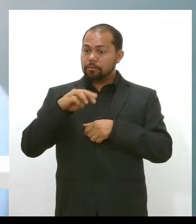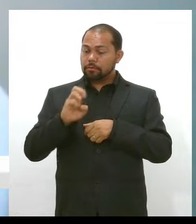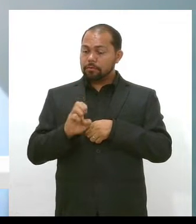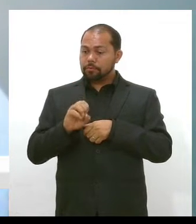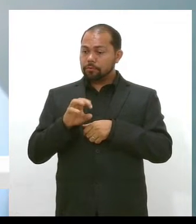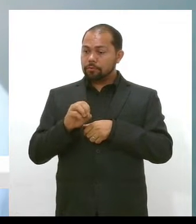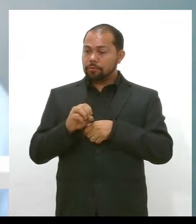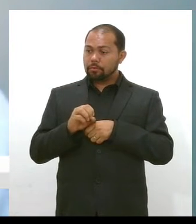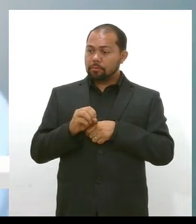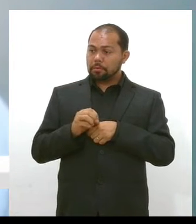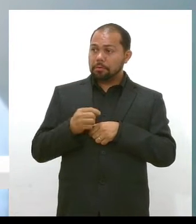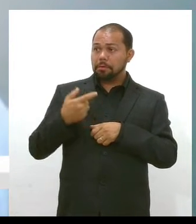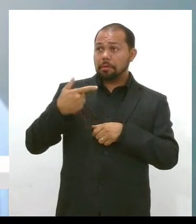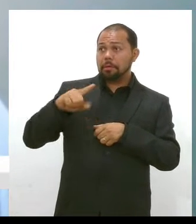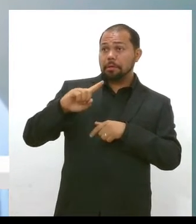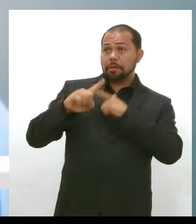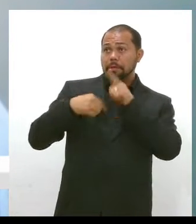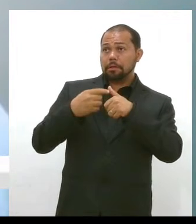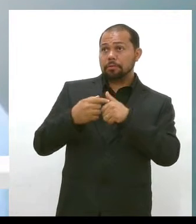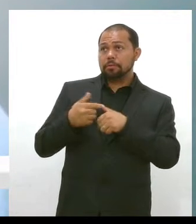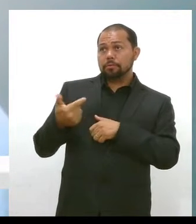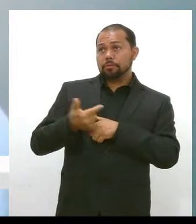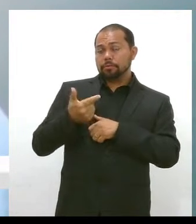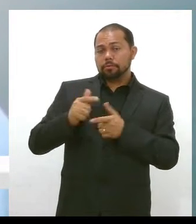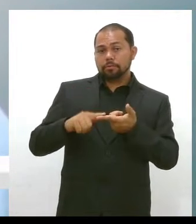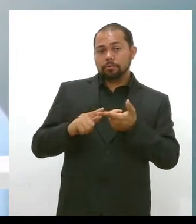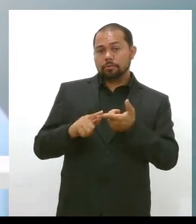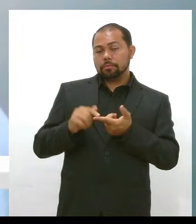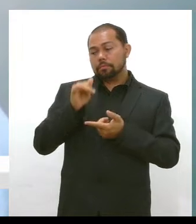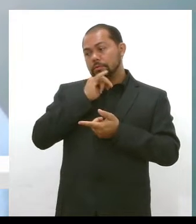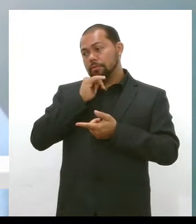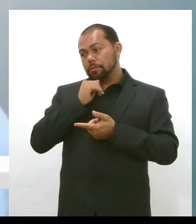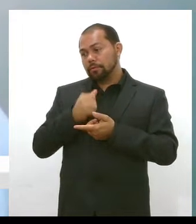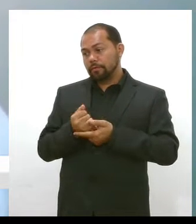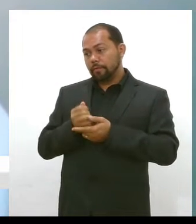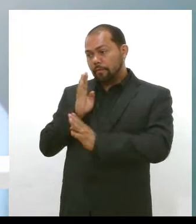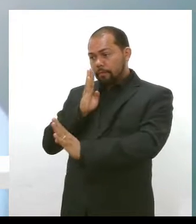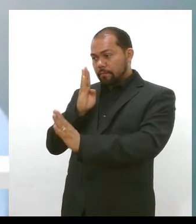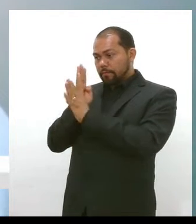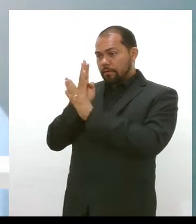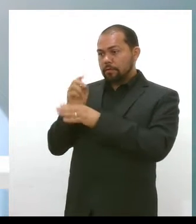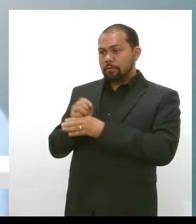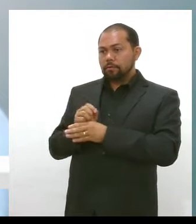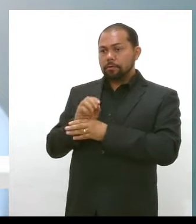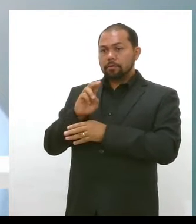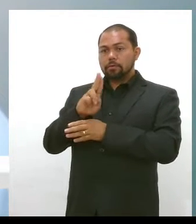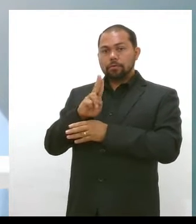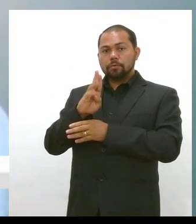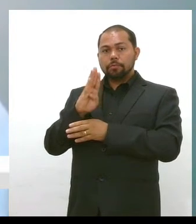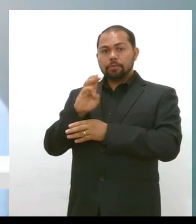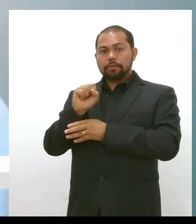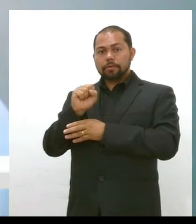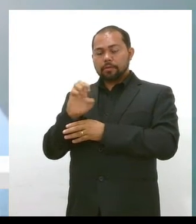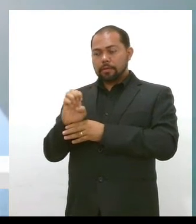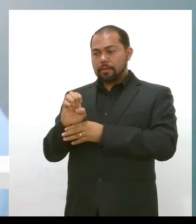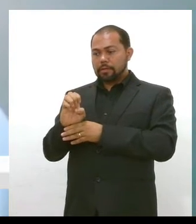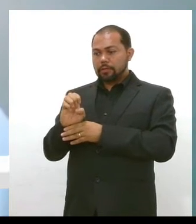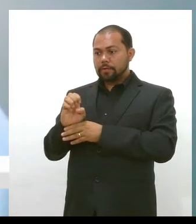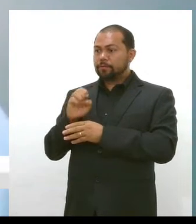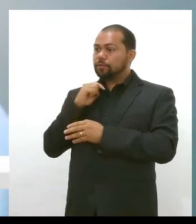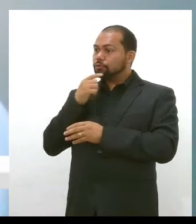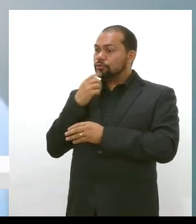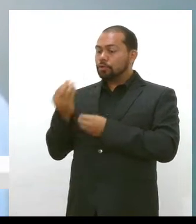foi identificado na unidade básica de saúde que não poderia ser resolvido naquele nível